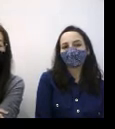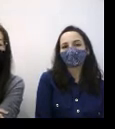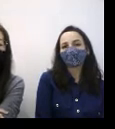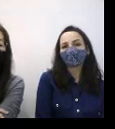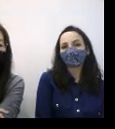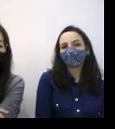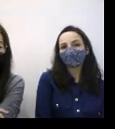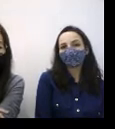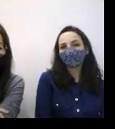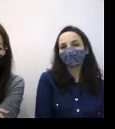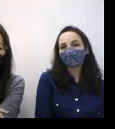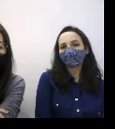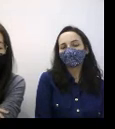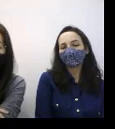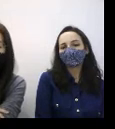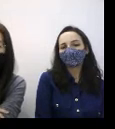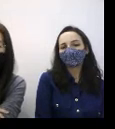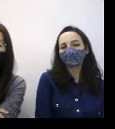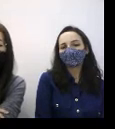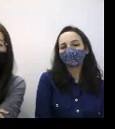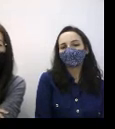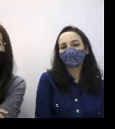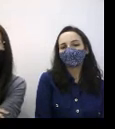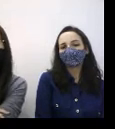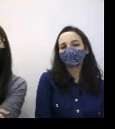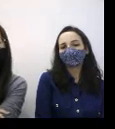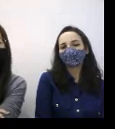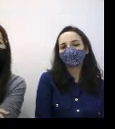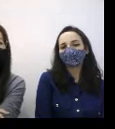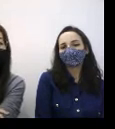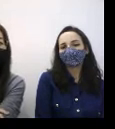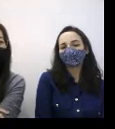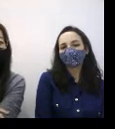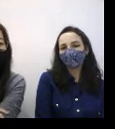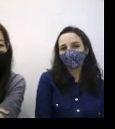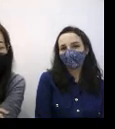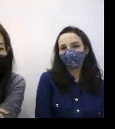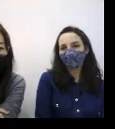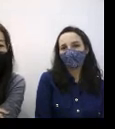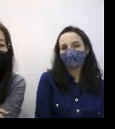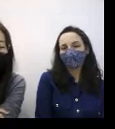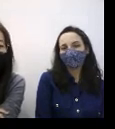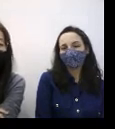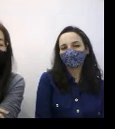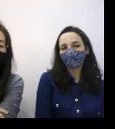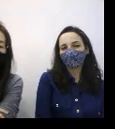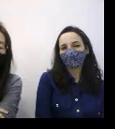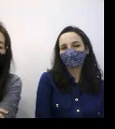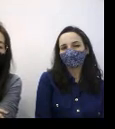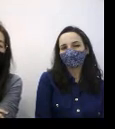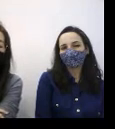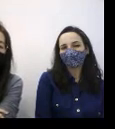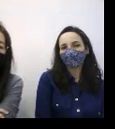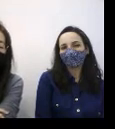para aprimorar na minha vida, para que elas sirvam como se fosse um reforço, né? Para a